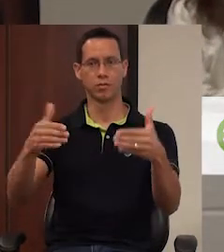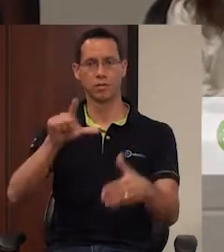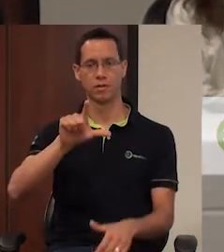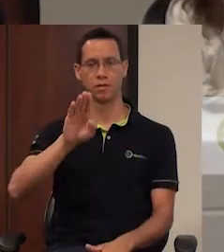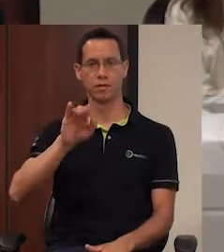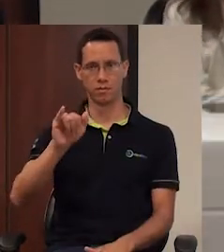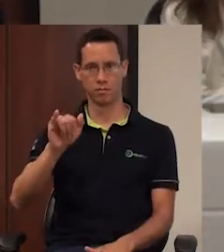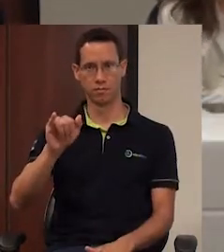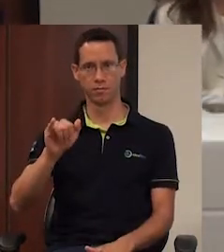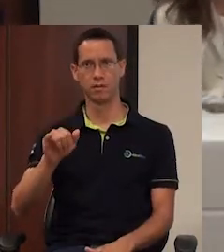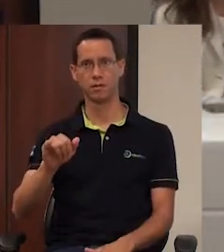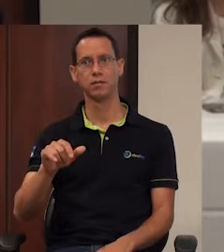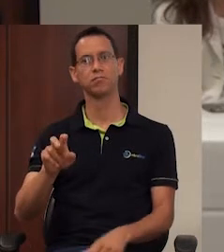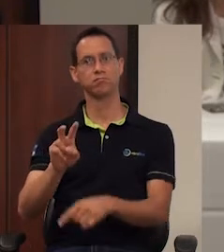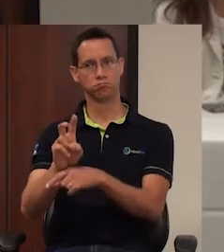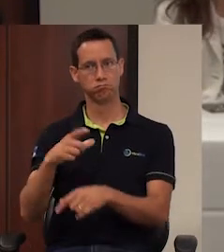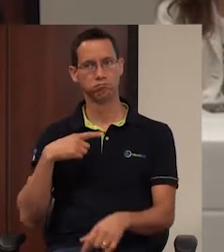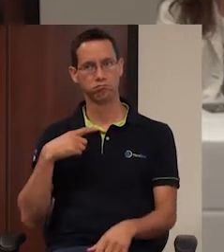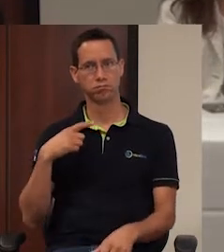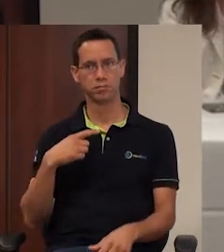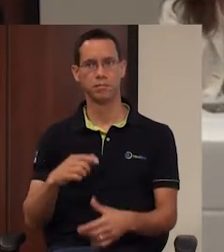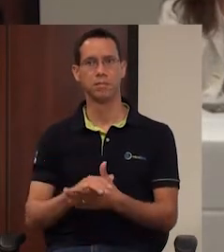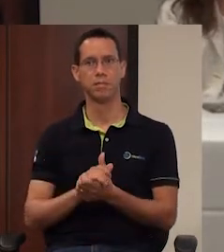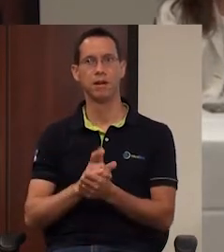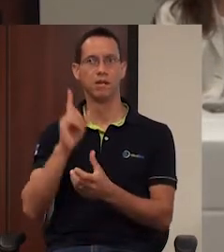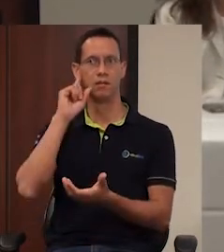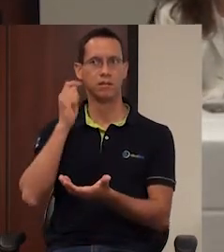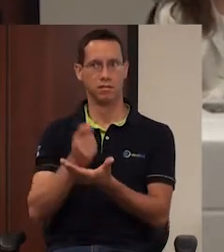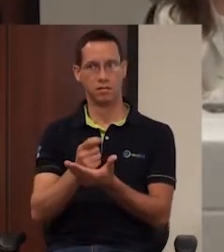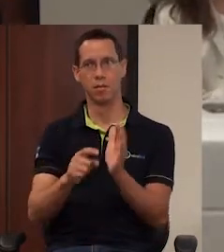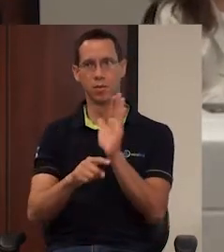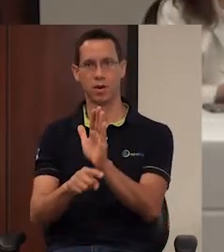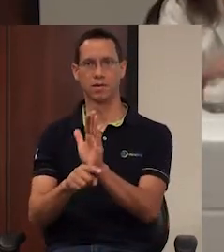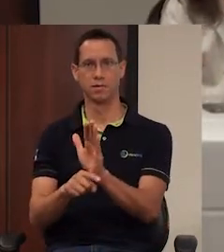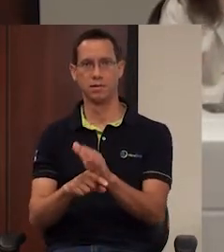de Inclusão prevê expressamente o mecanismo da tomada de decisão apoiada.